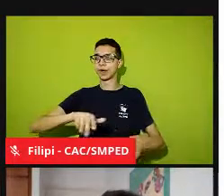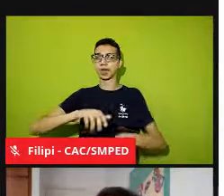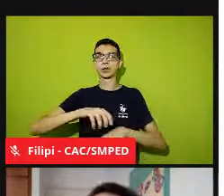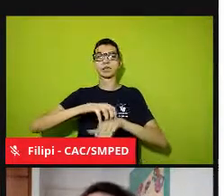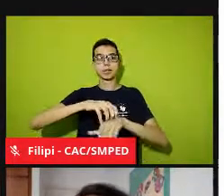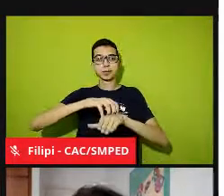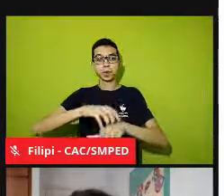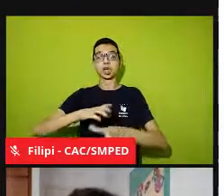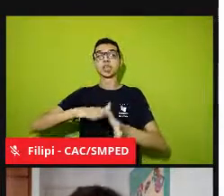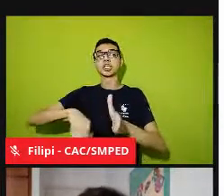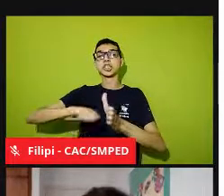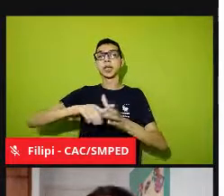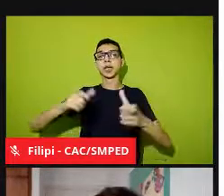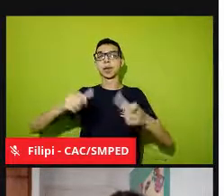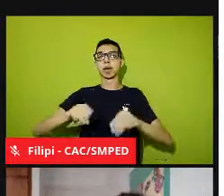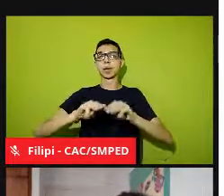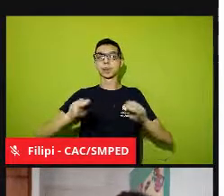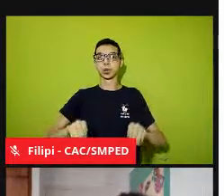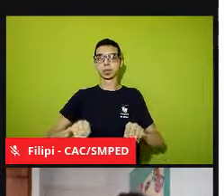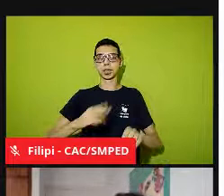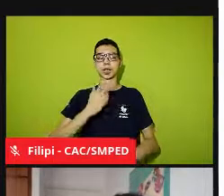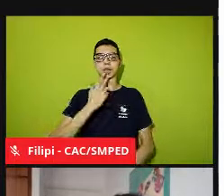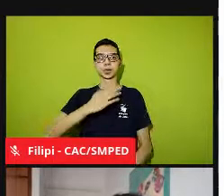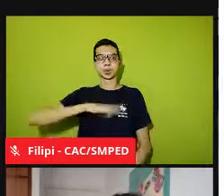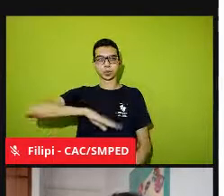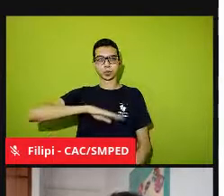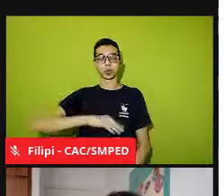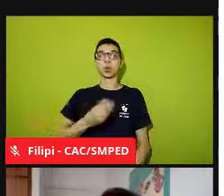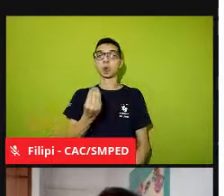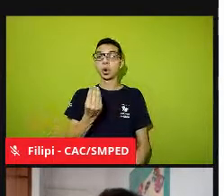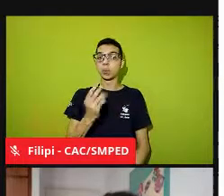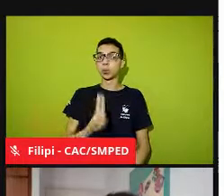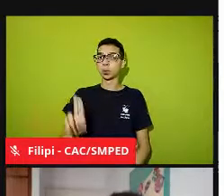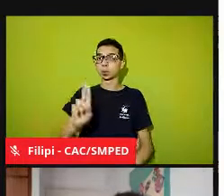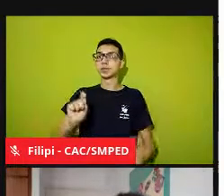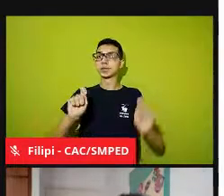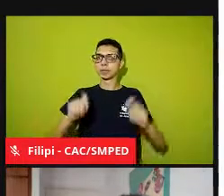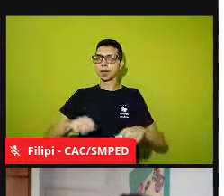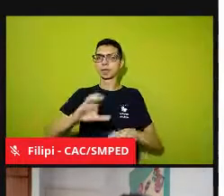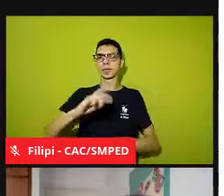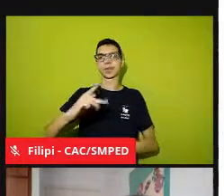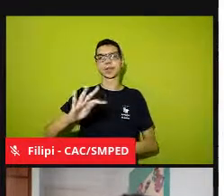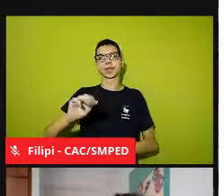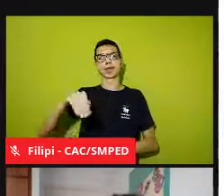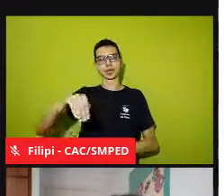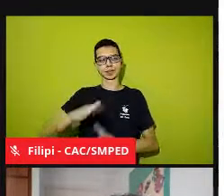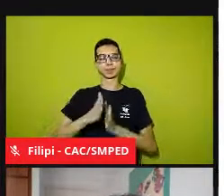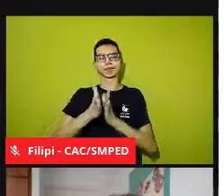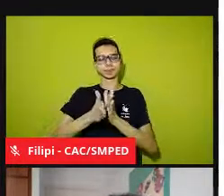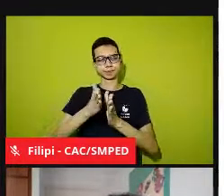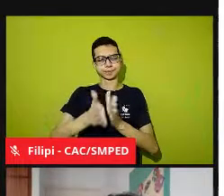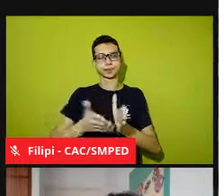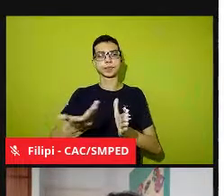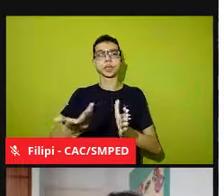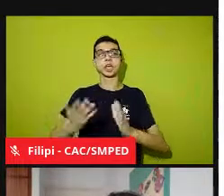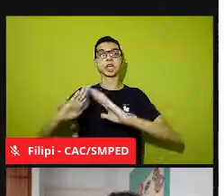Língua Portuguesa, e um dos modais de transporte é pela CPTM, né, e o caminho a pé entre a escola